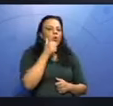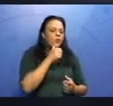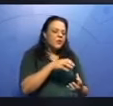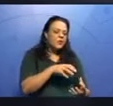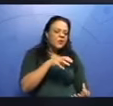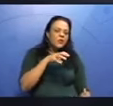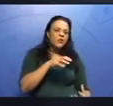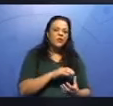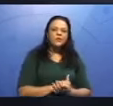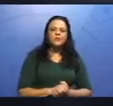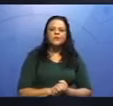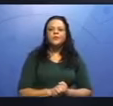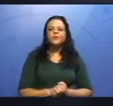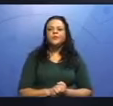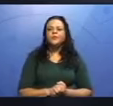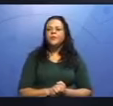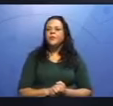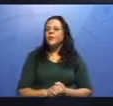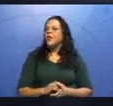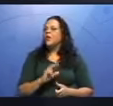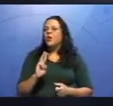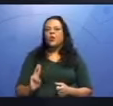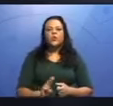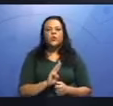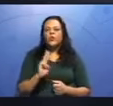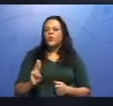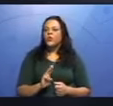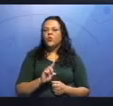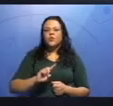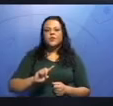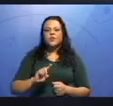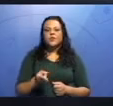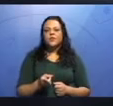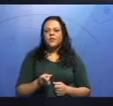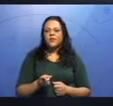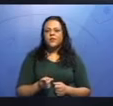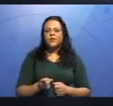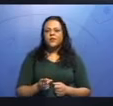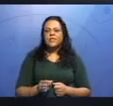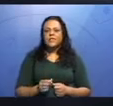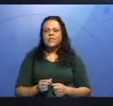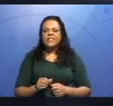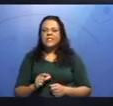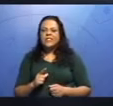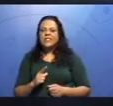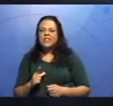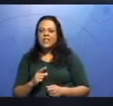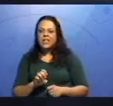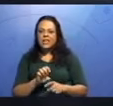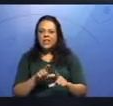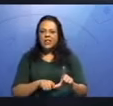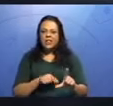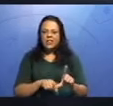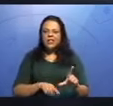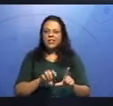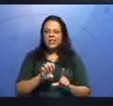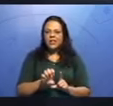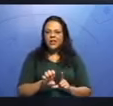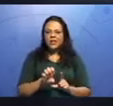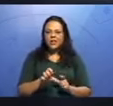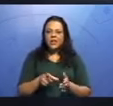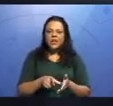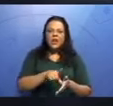emprega vírgula antes de oração coordenada iniciada pela conjunção e, quando o seu sujeito é o mesmo da oração